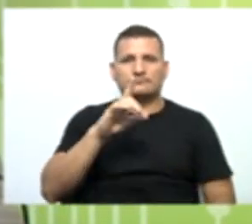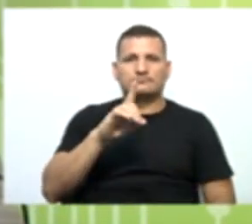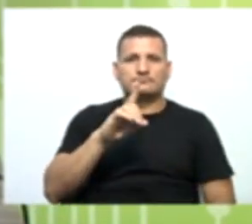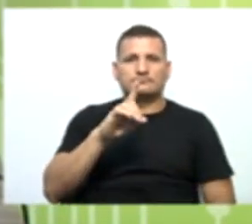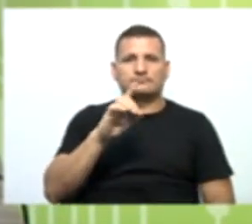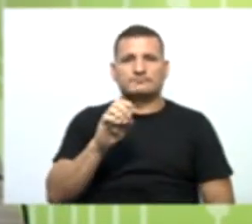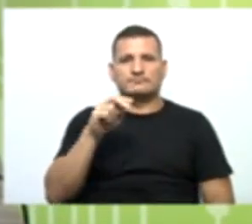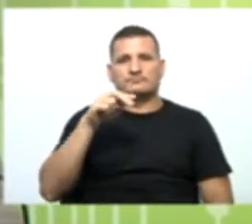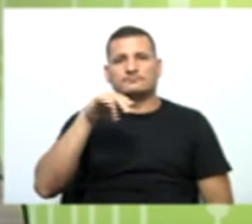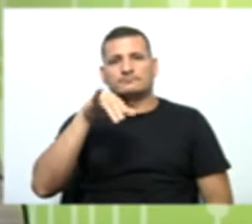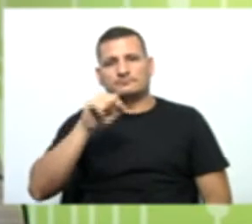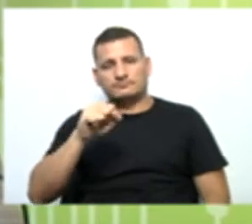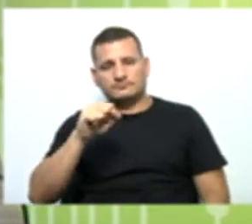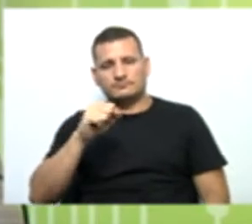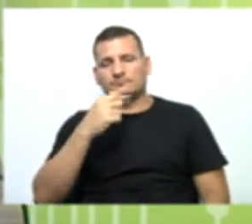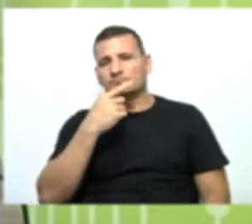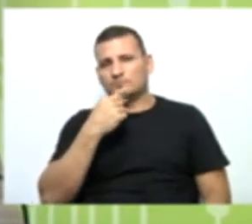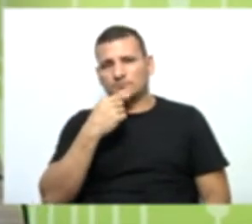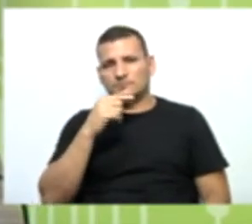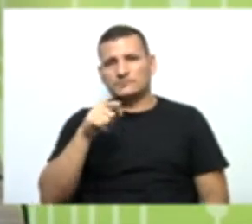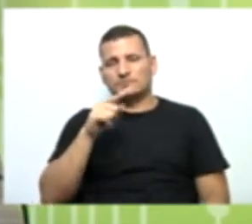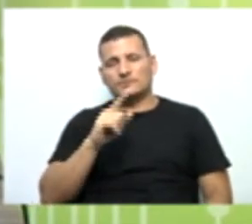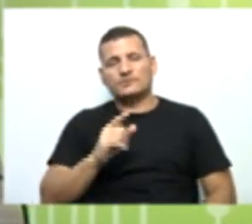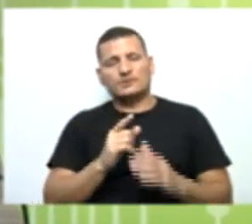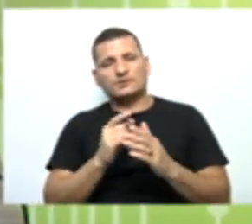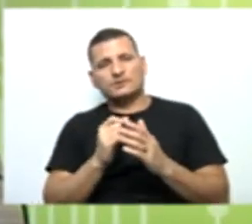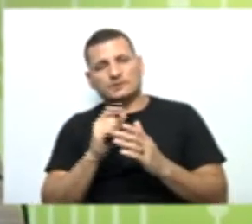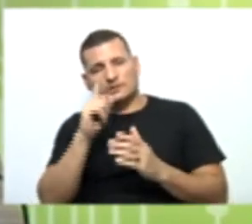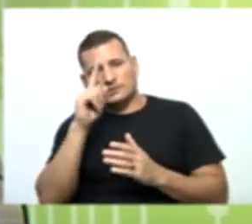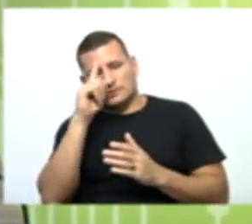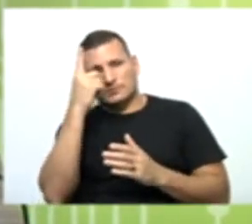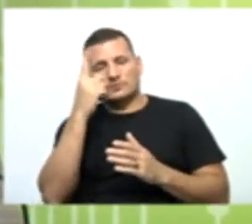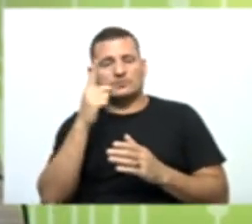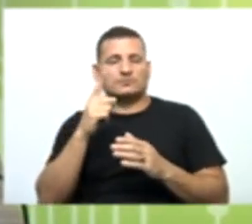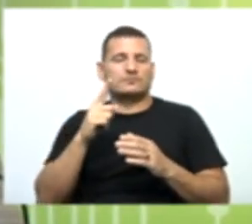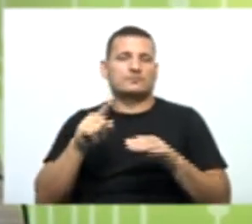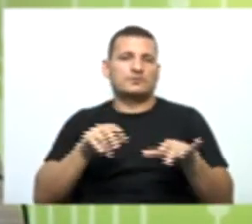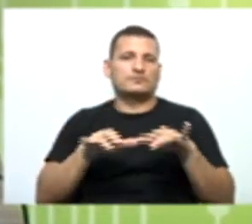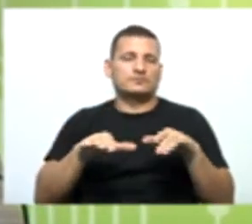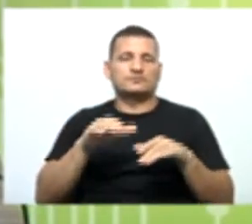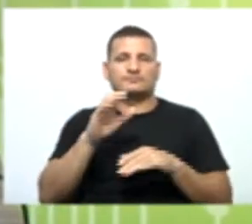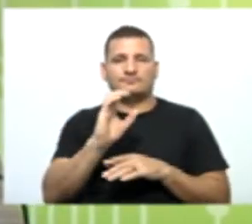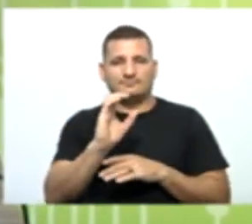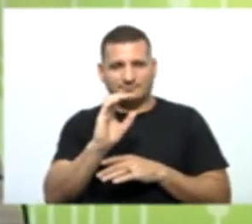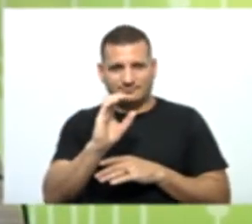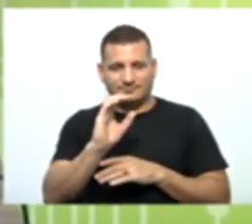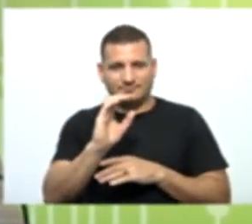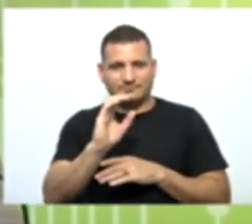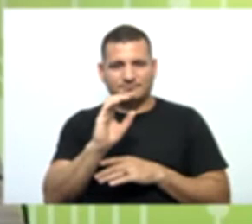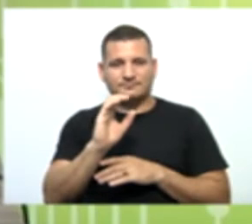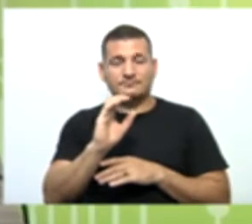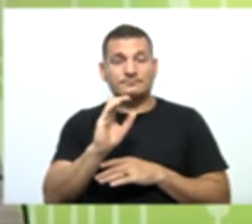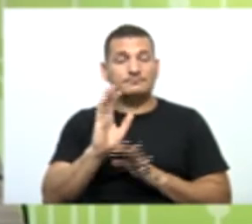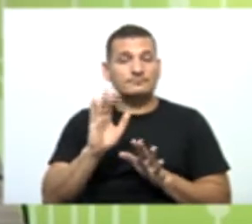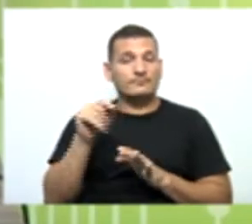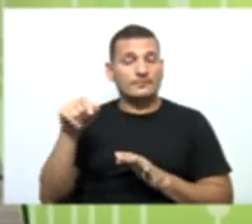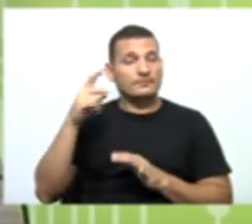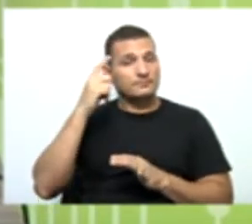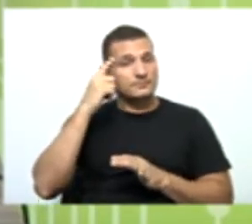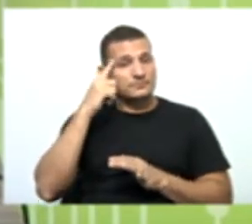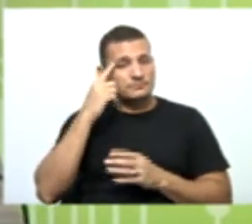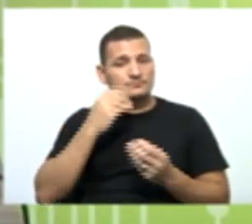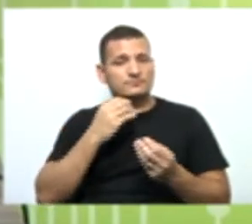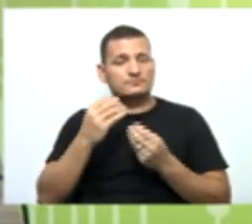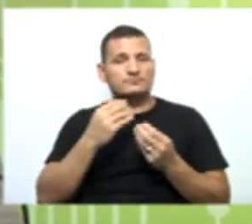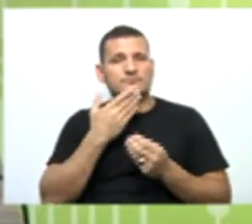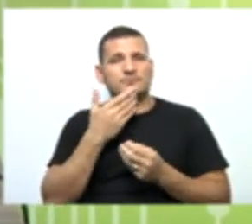foi o criador da linguagem de programação C, a linguagem C que nós conhecemos, ele pensou em uma forma de melhorar a